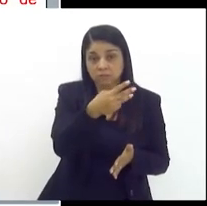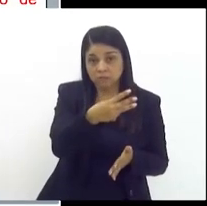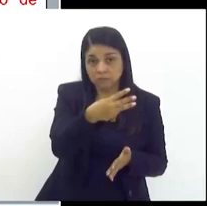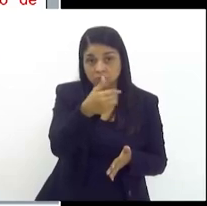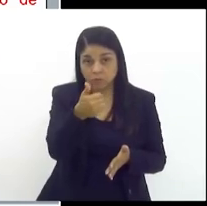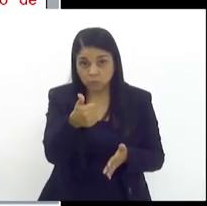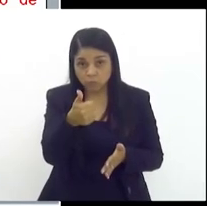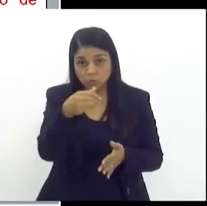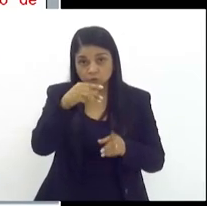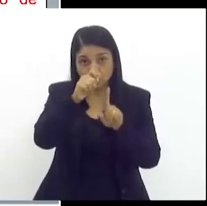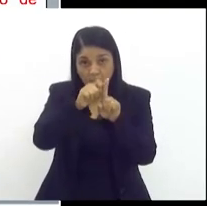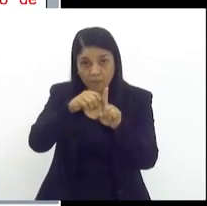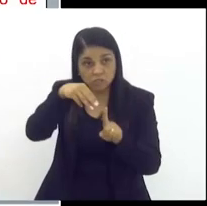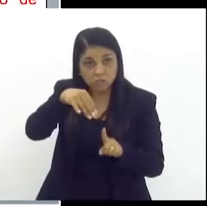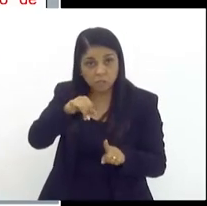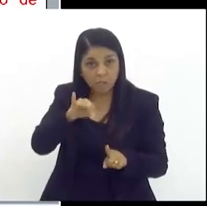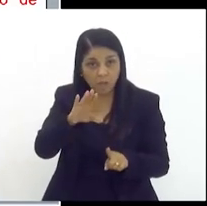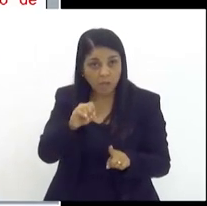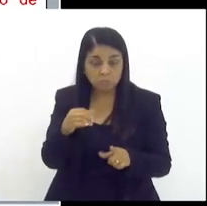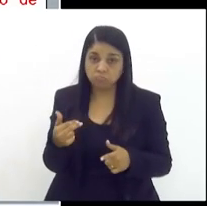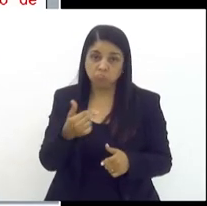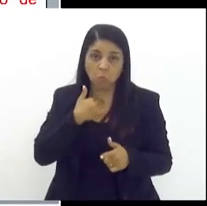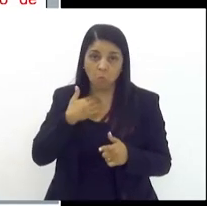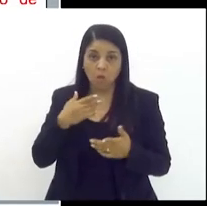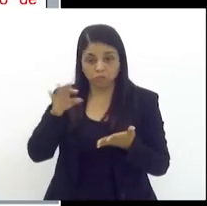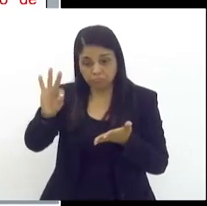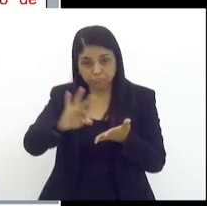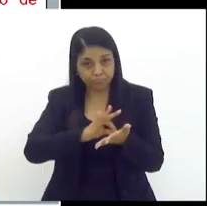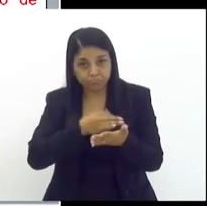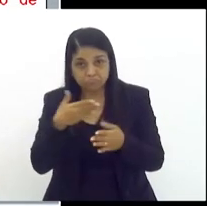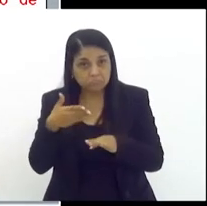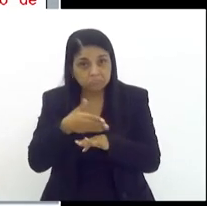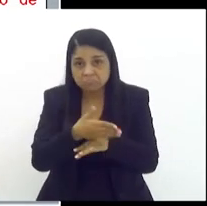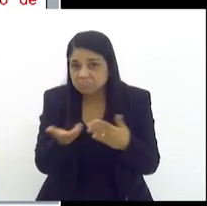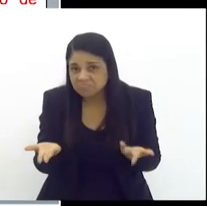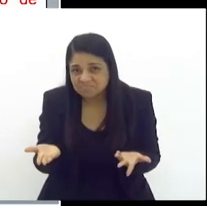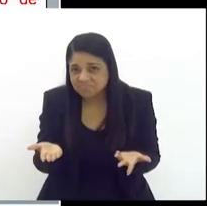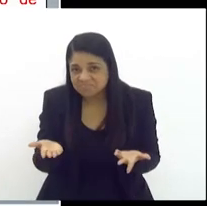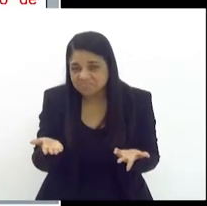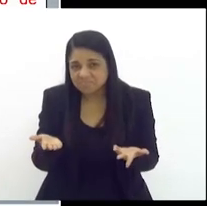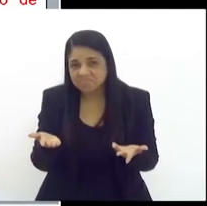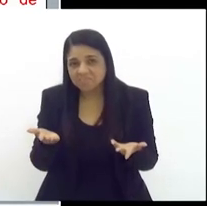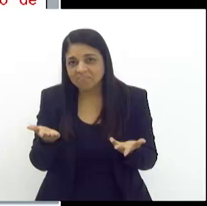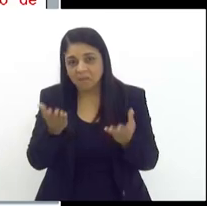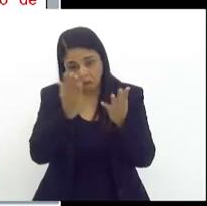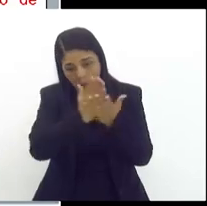não se justifica ninguém mais entrar porque não vai ter compensação de um se ele vai acabar